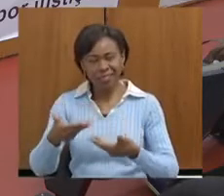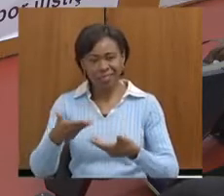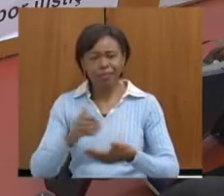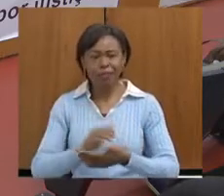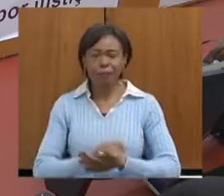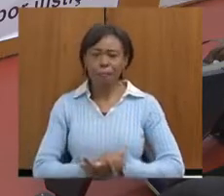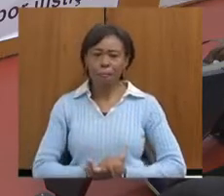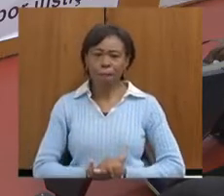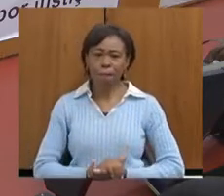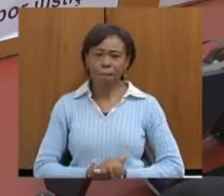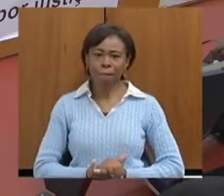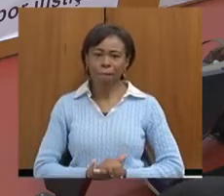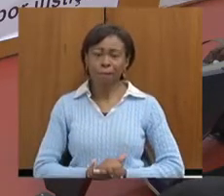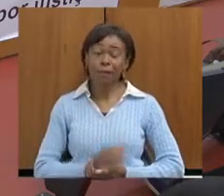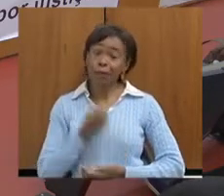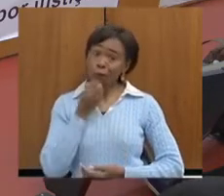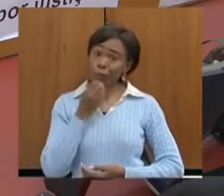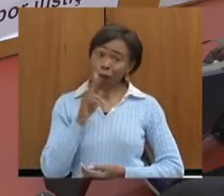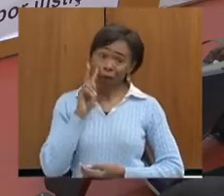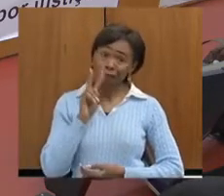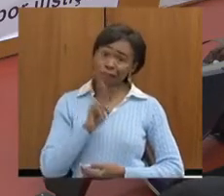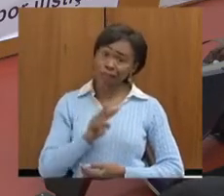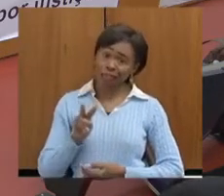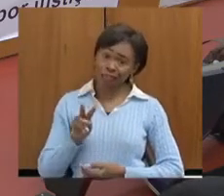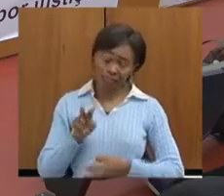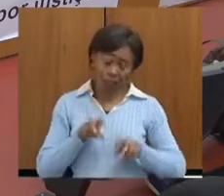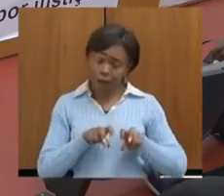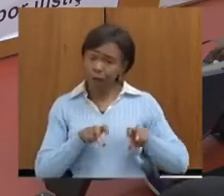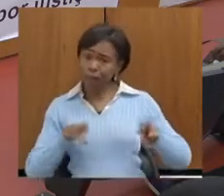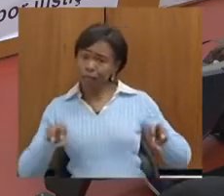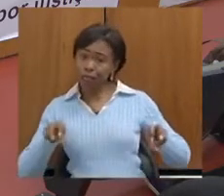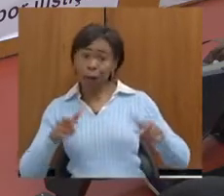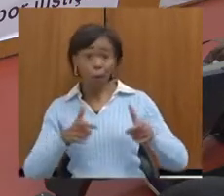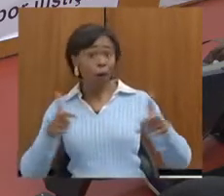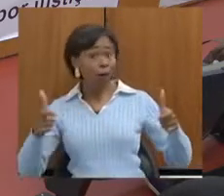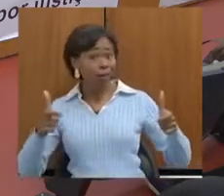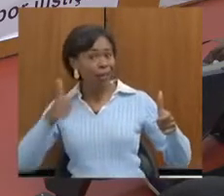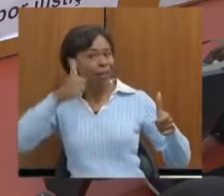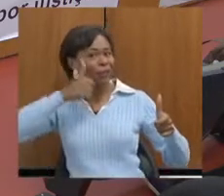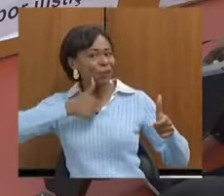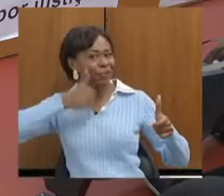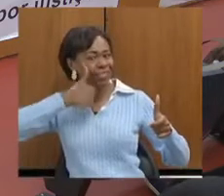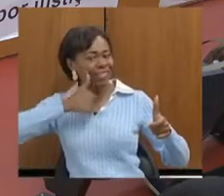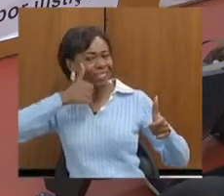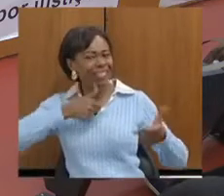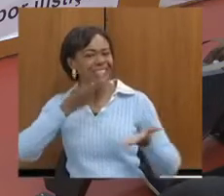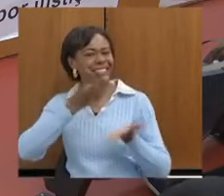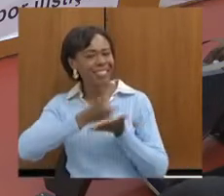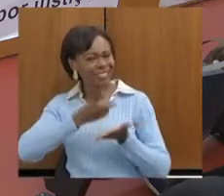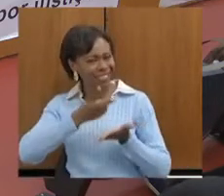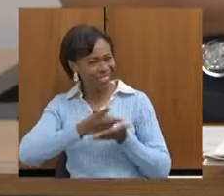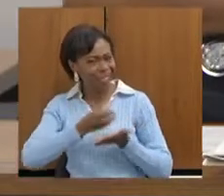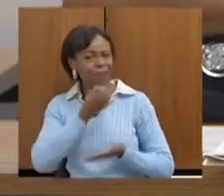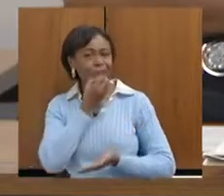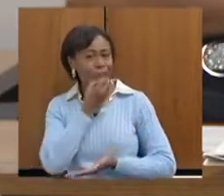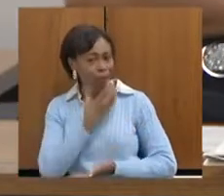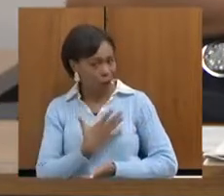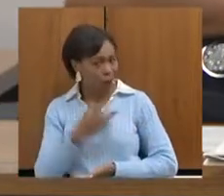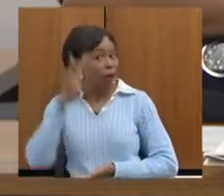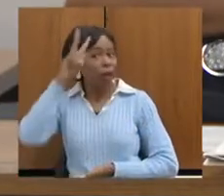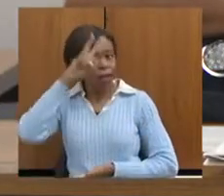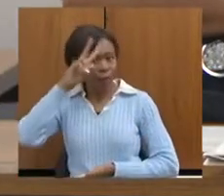é muito bom ver uma mesa em que a maioria é mulher né sempre a gente tem que tem que lembrar